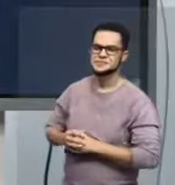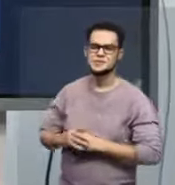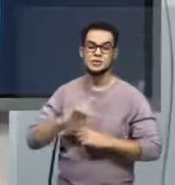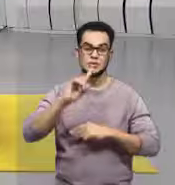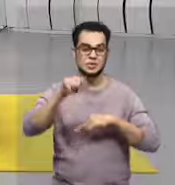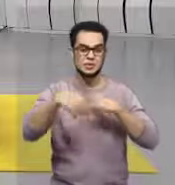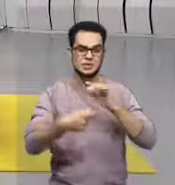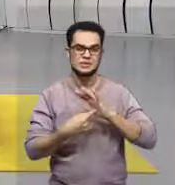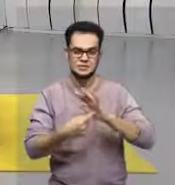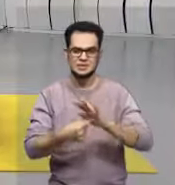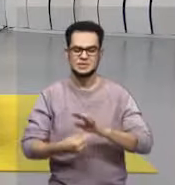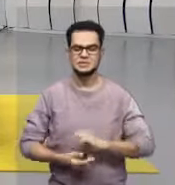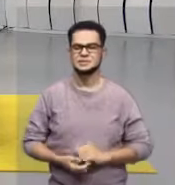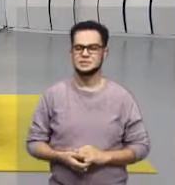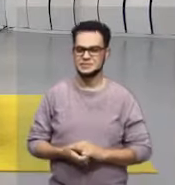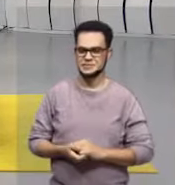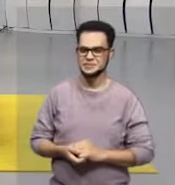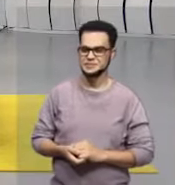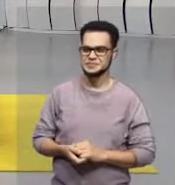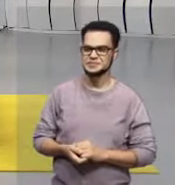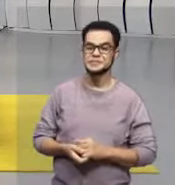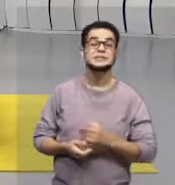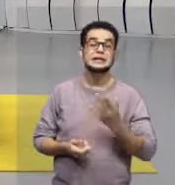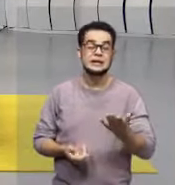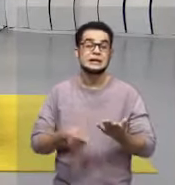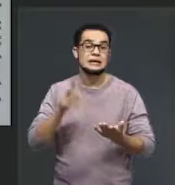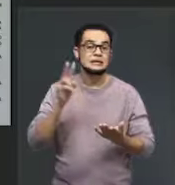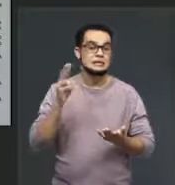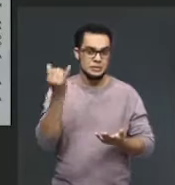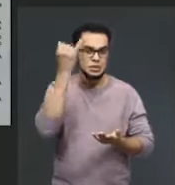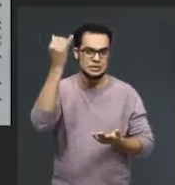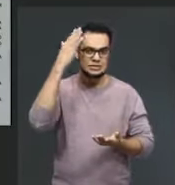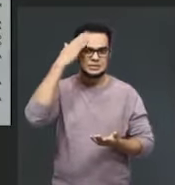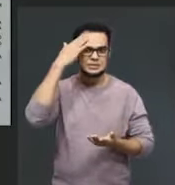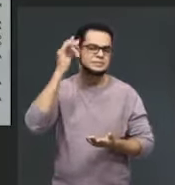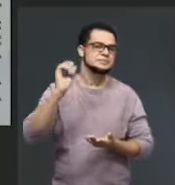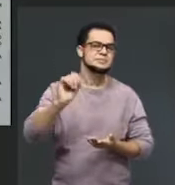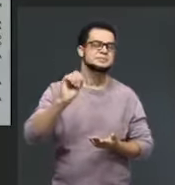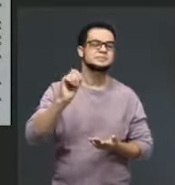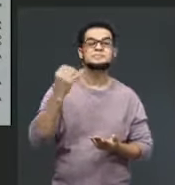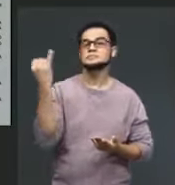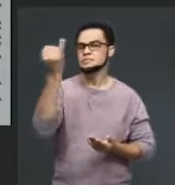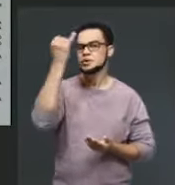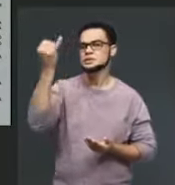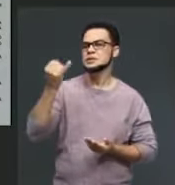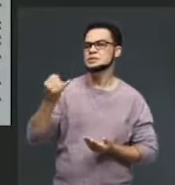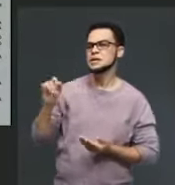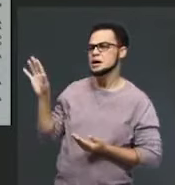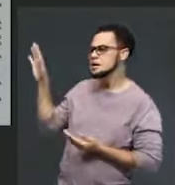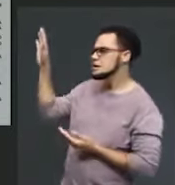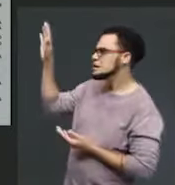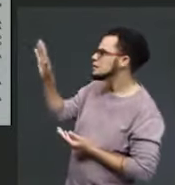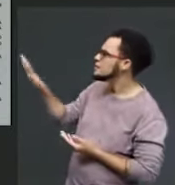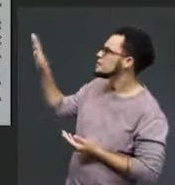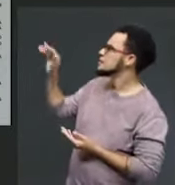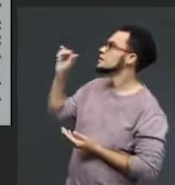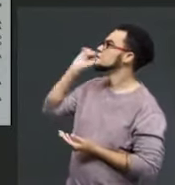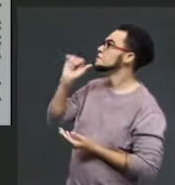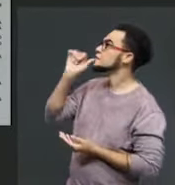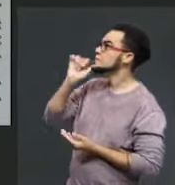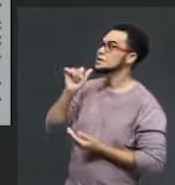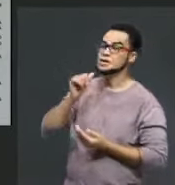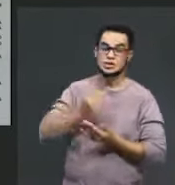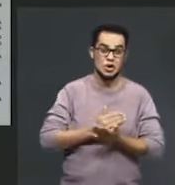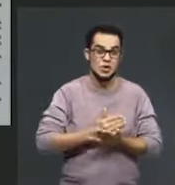próximo slide de maneira mais didática. E lembrando que a importância do sistema reprodutor feminino aí, que já está amadurecendo